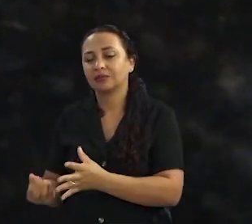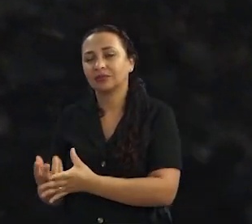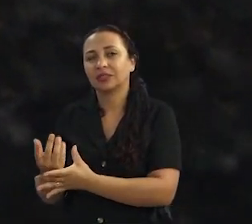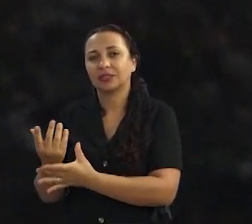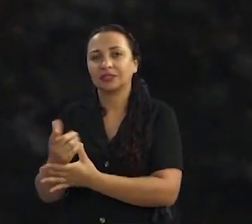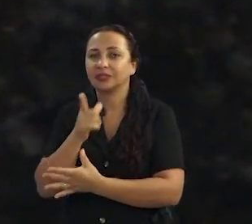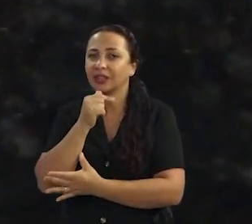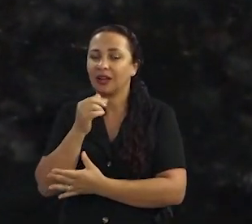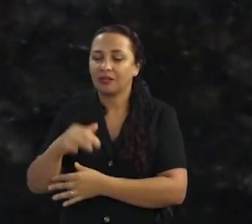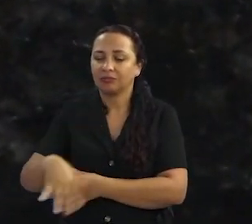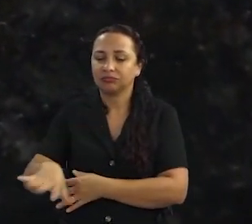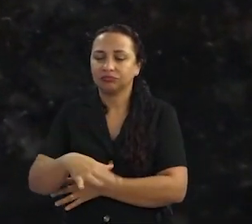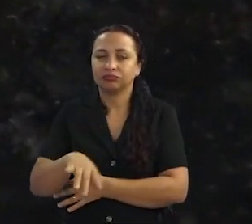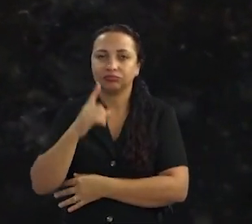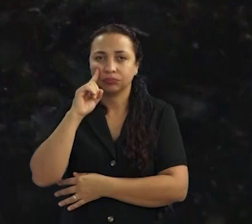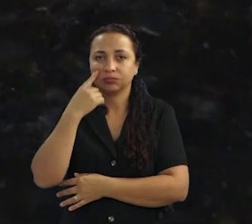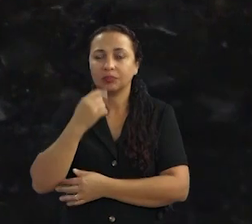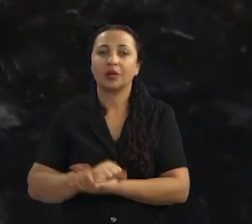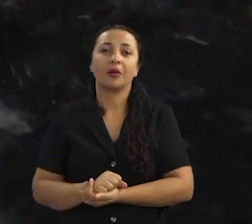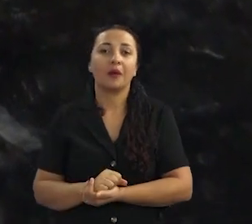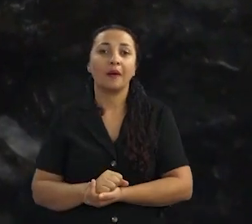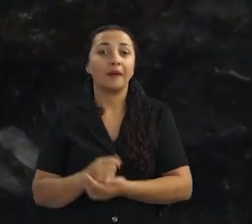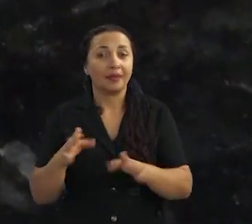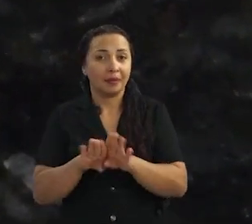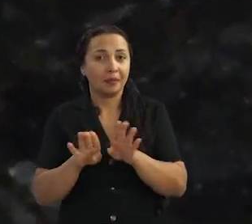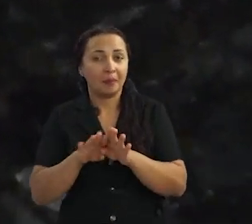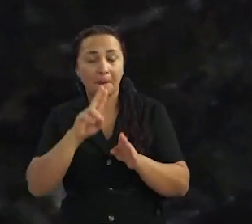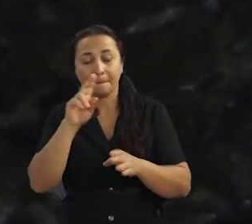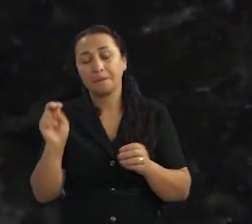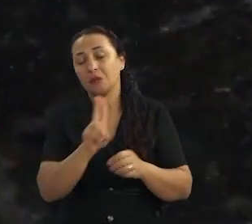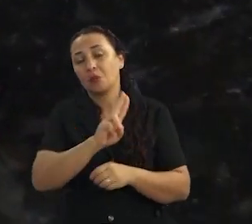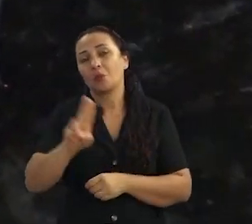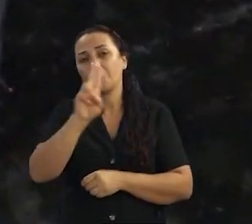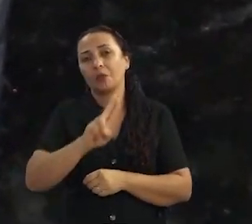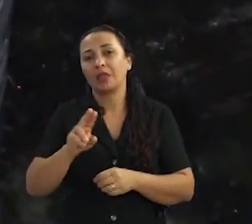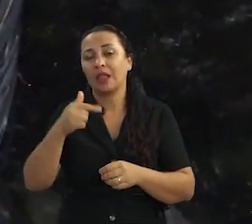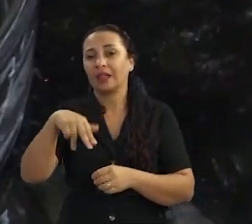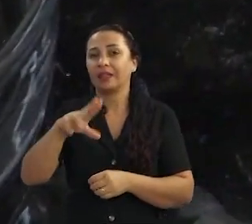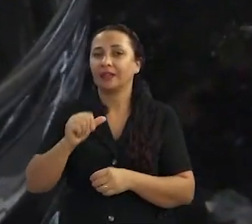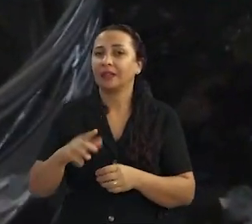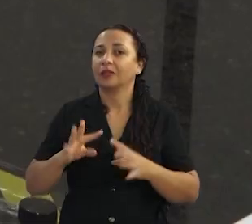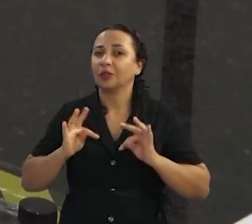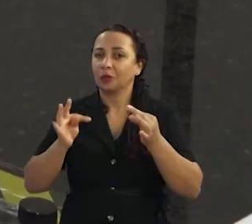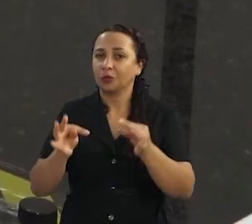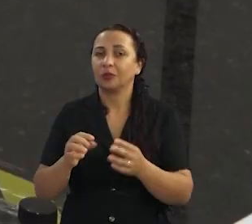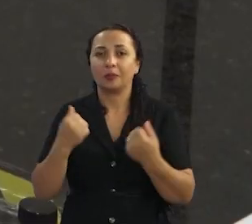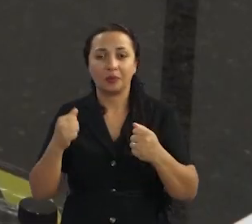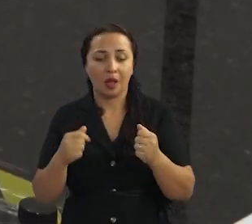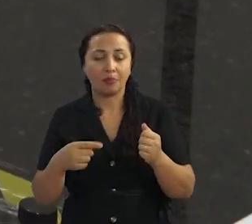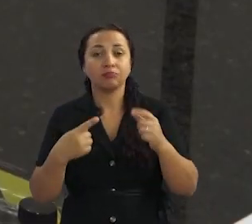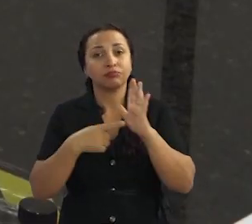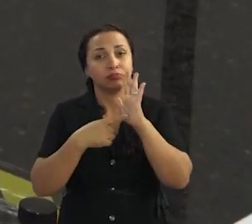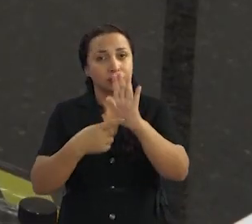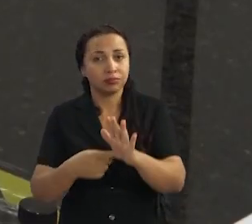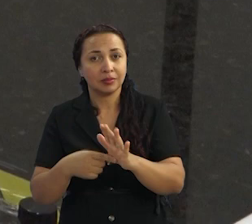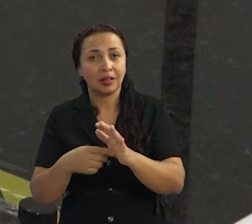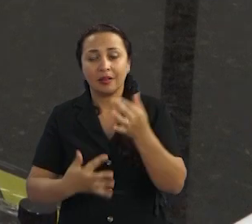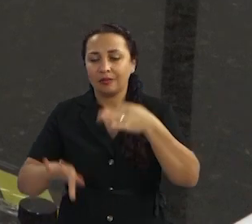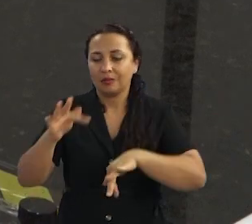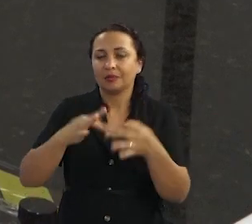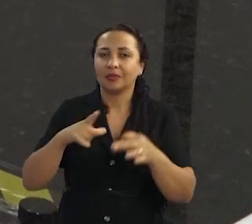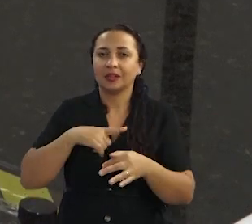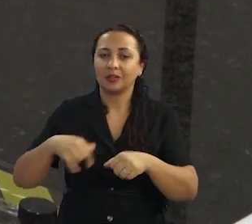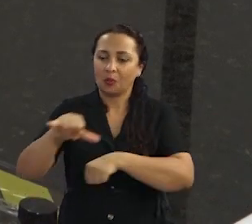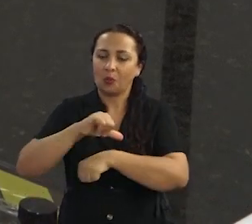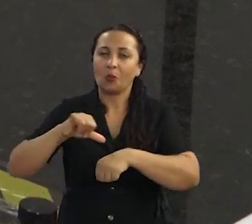utilizado diretamente. Sendo assim, para contornar essas desvantagens, foi utilizado um produto nanotecnológico. Nós queremos comprovar que a formulação